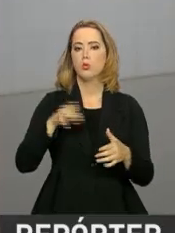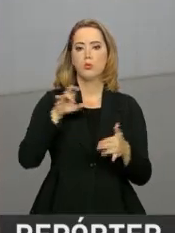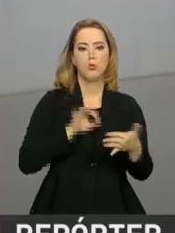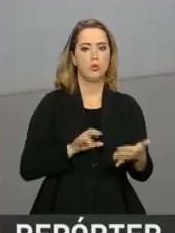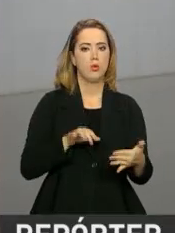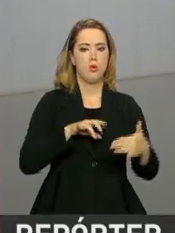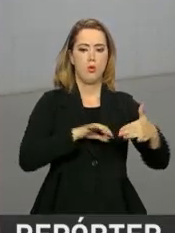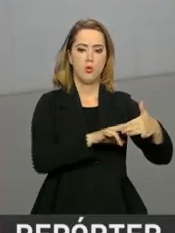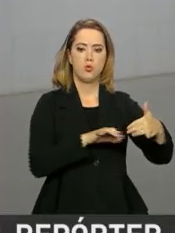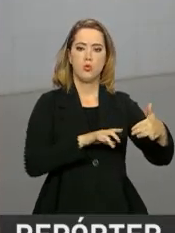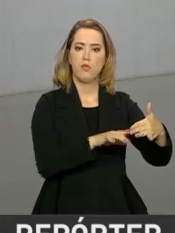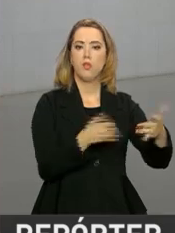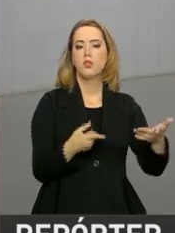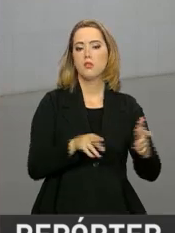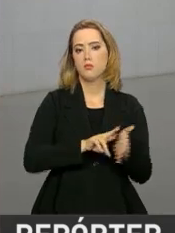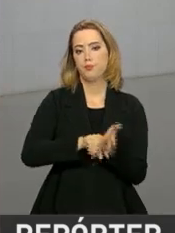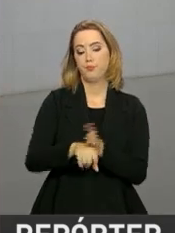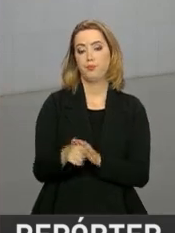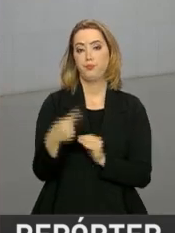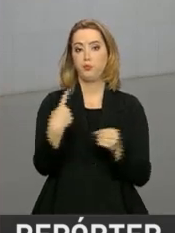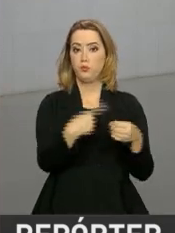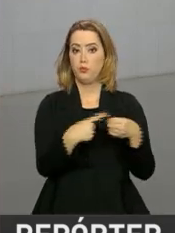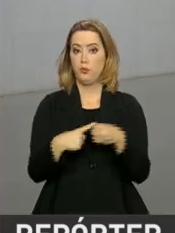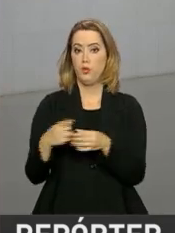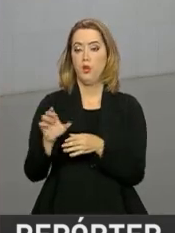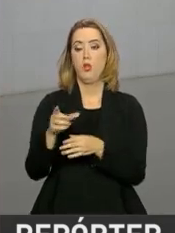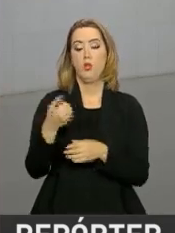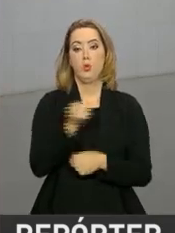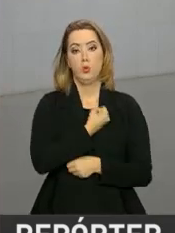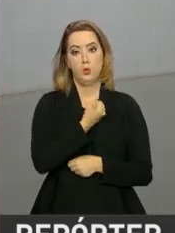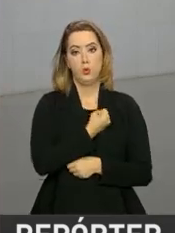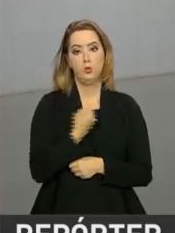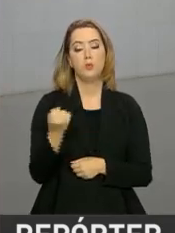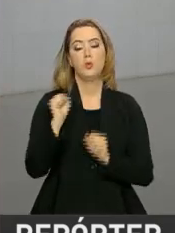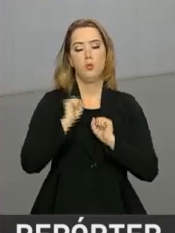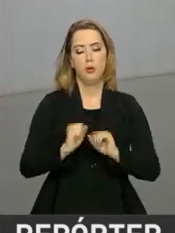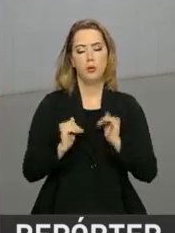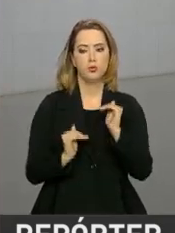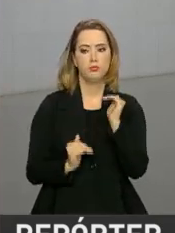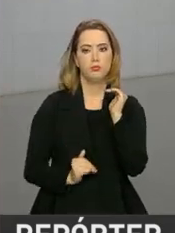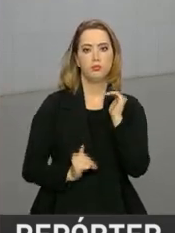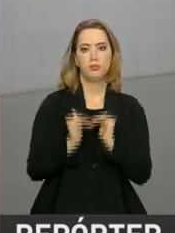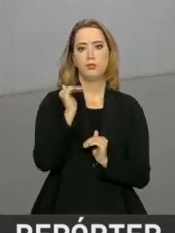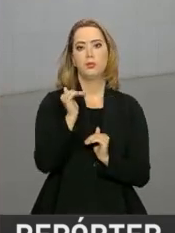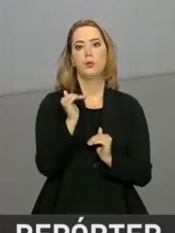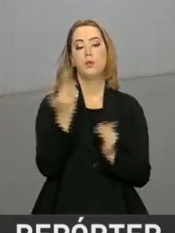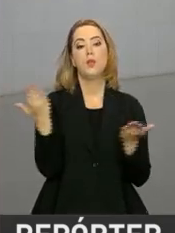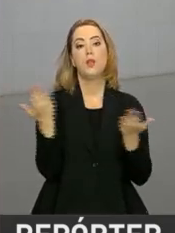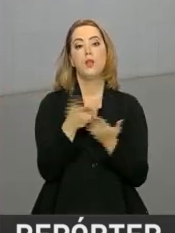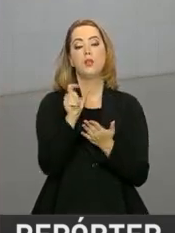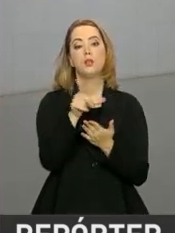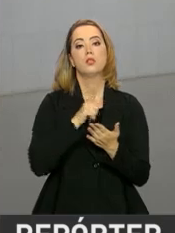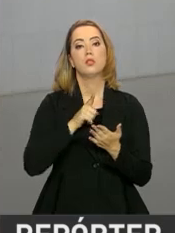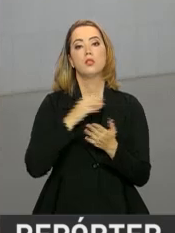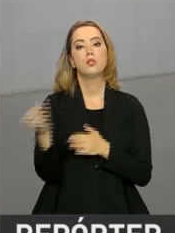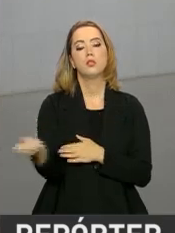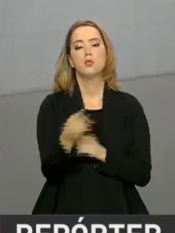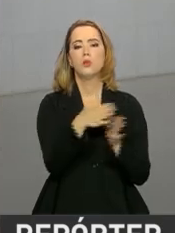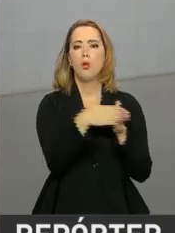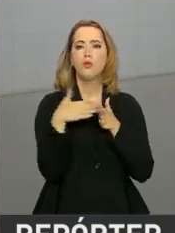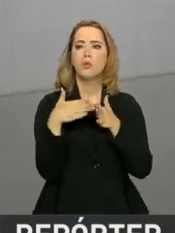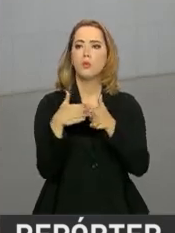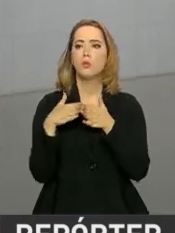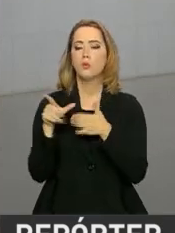de localidades atendidas e de militares empregados podem subir na medida em que haja novas